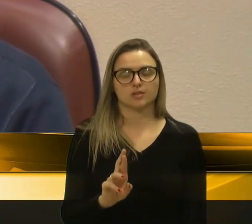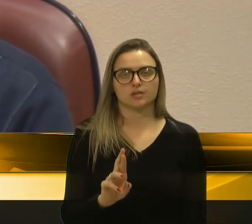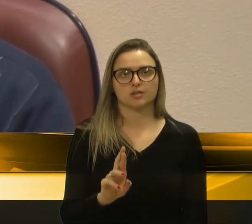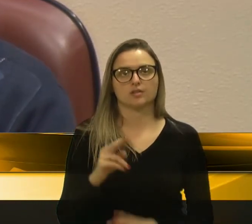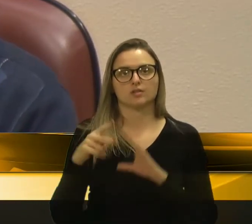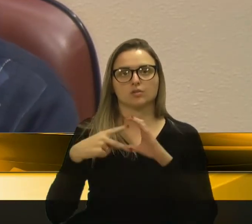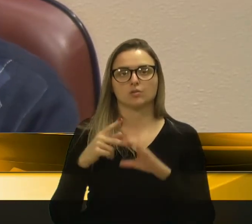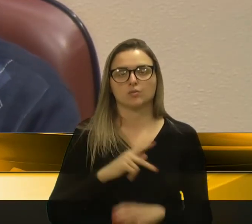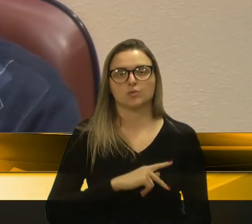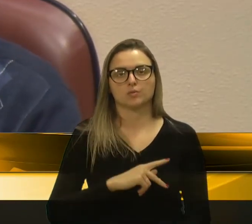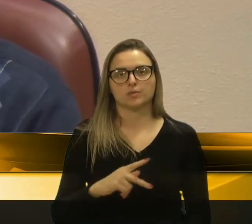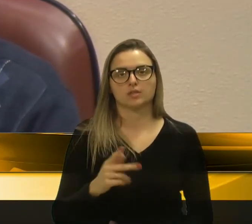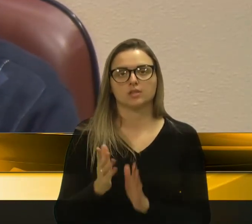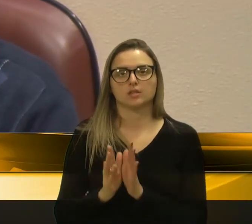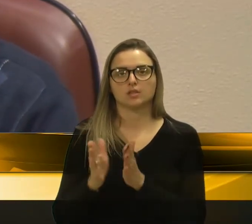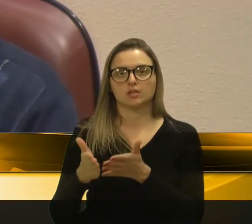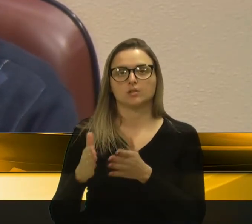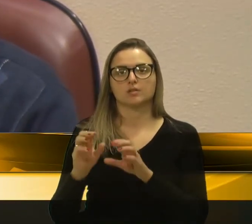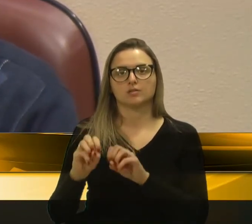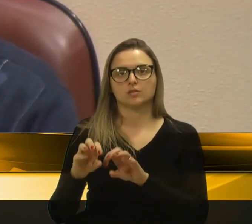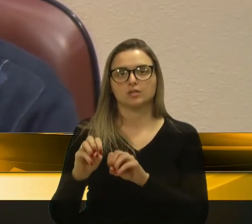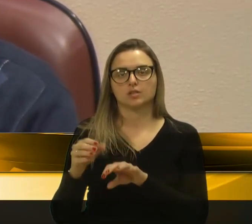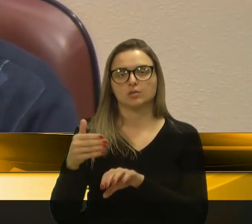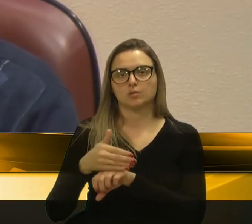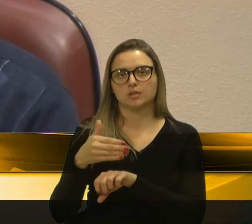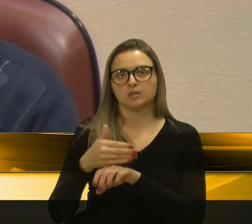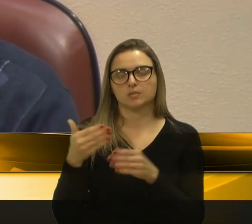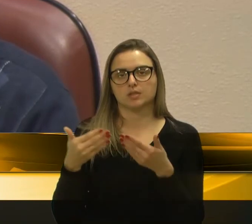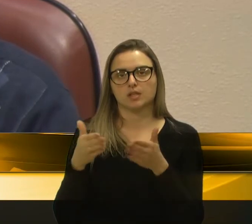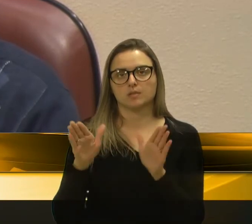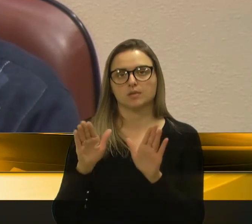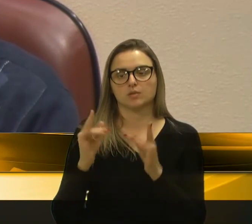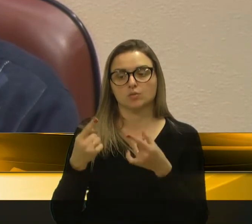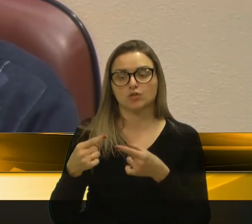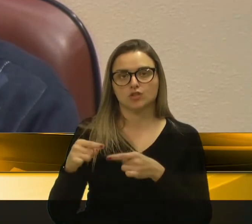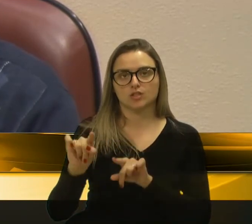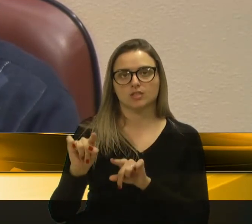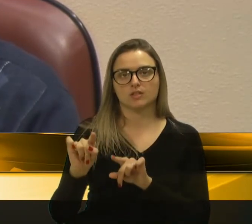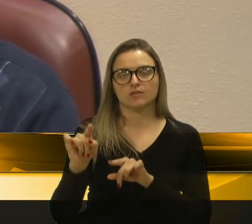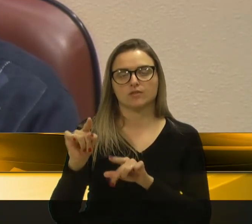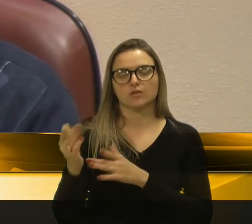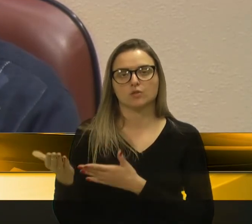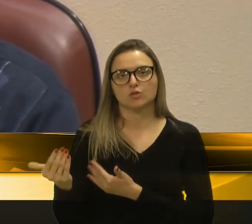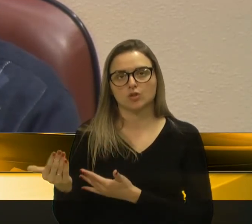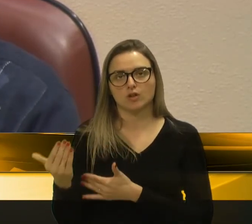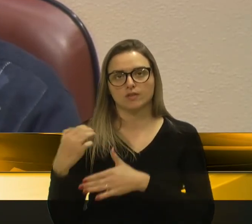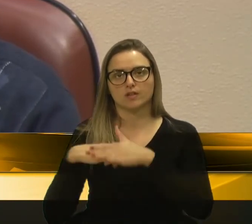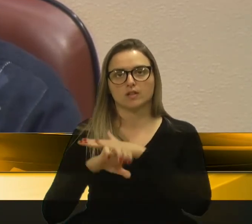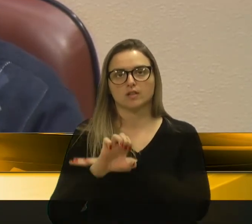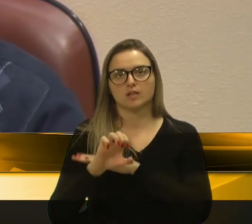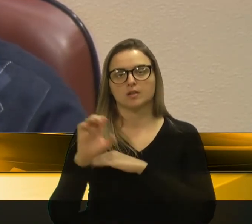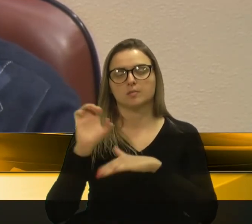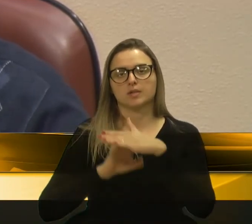como presidente da Comissão de Educação, participa da abertura do Desafio Jovem Empreendedor promovido pela Microempa Jovem.